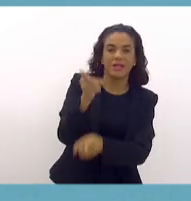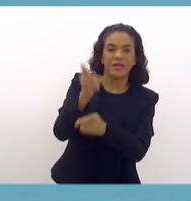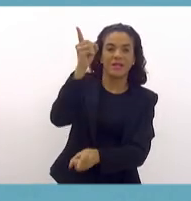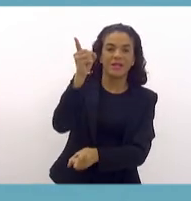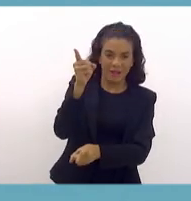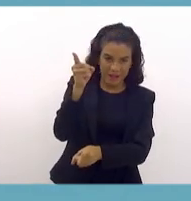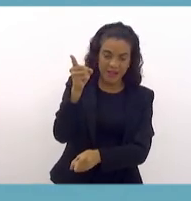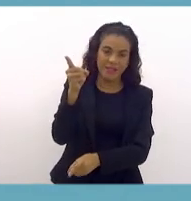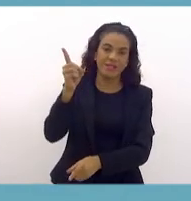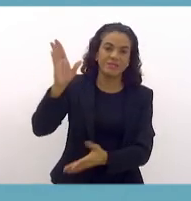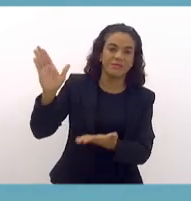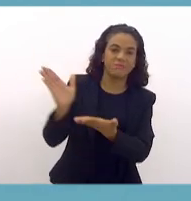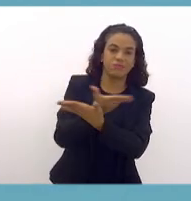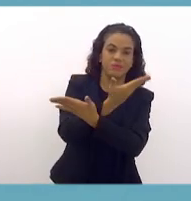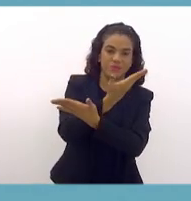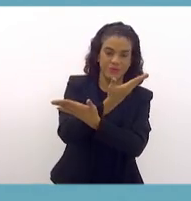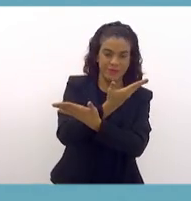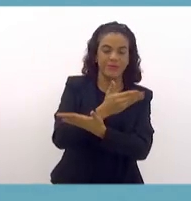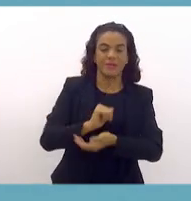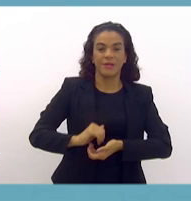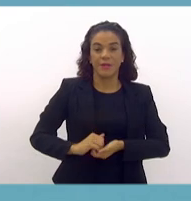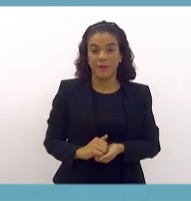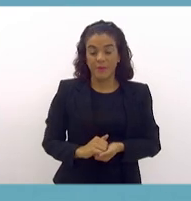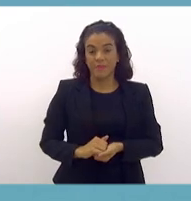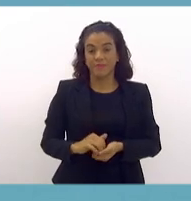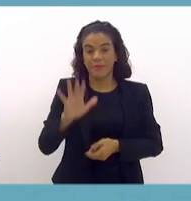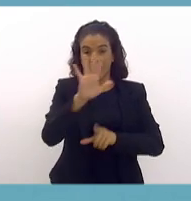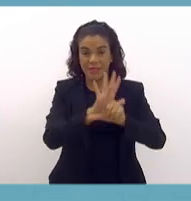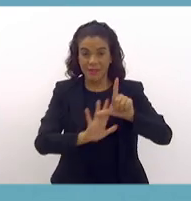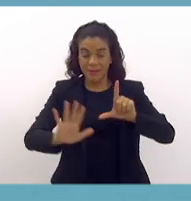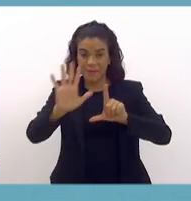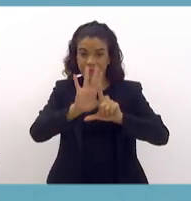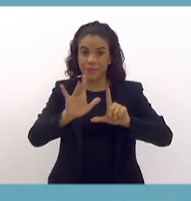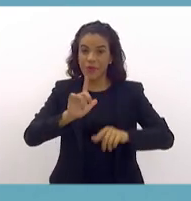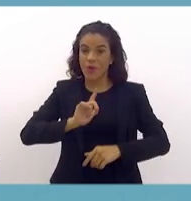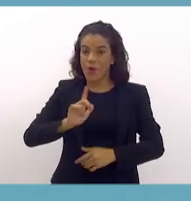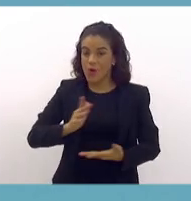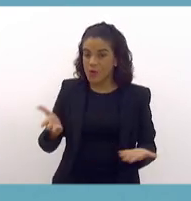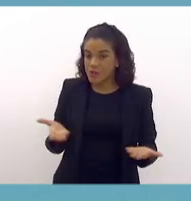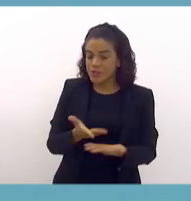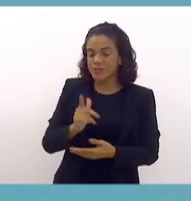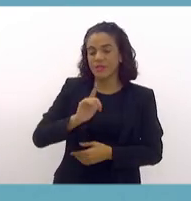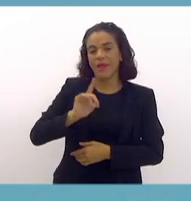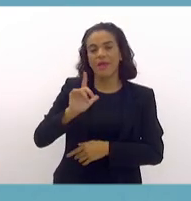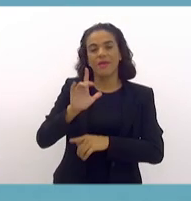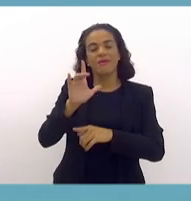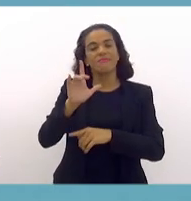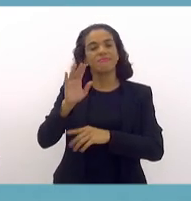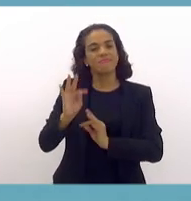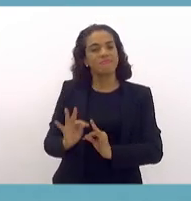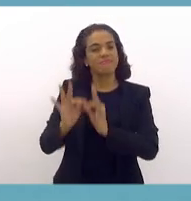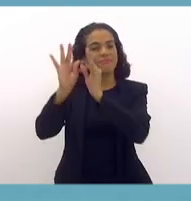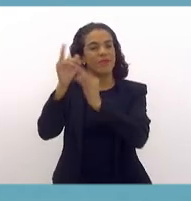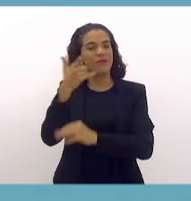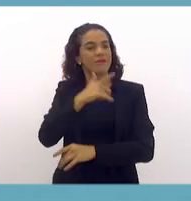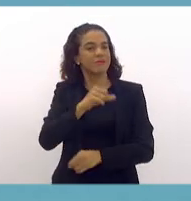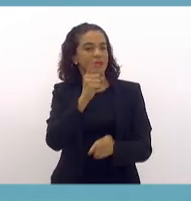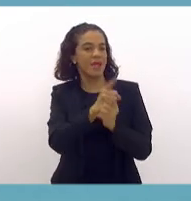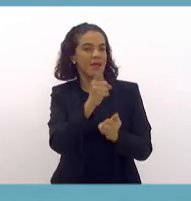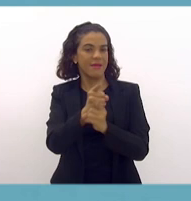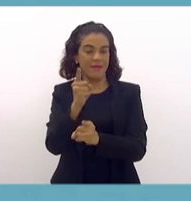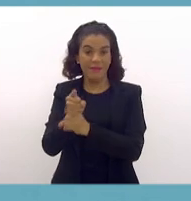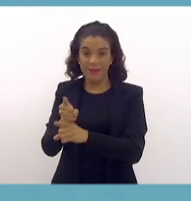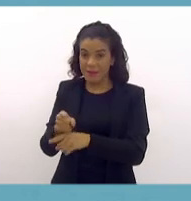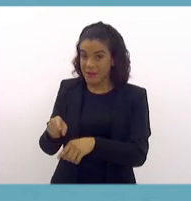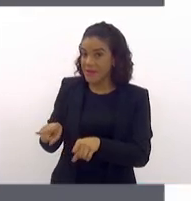detectado e seja disponibilizado pelas plataformas. Então, a gente tem hoje tecnologias que conseguem identificar. E